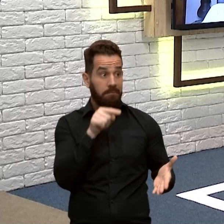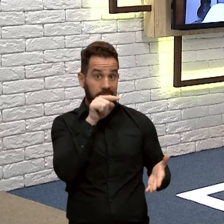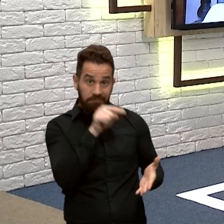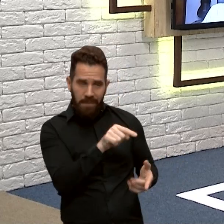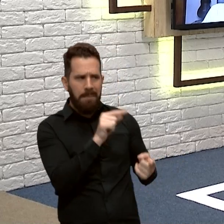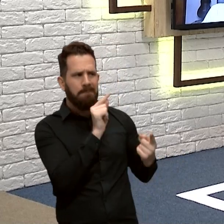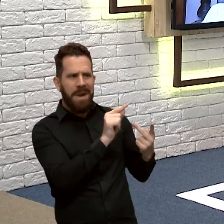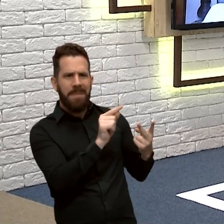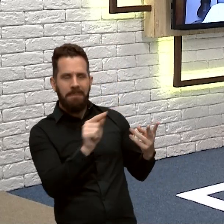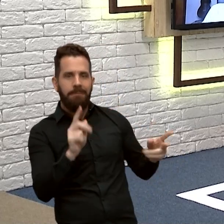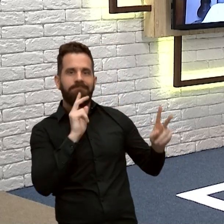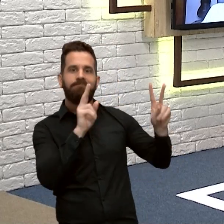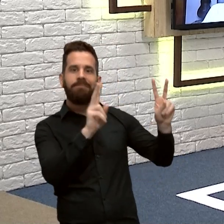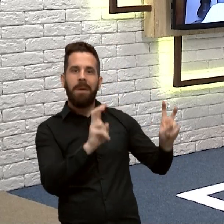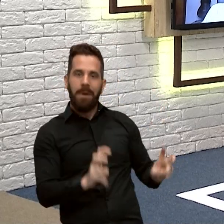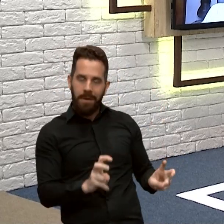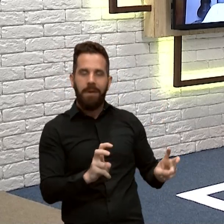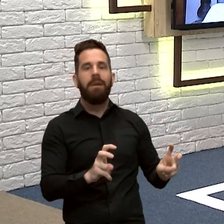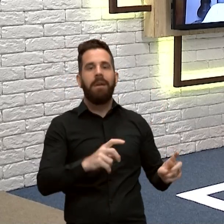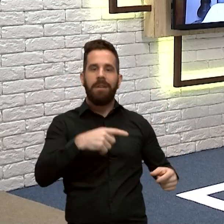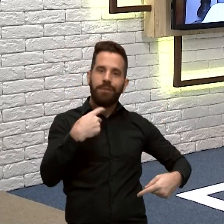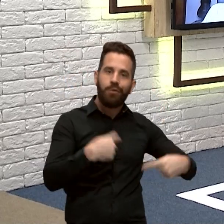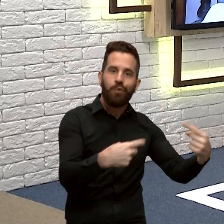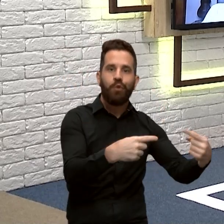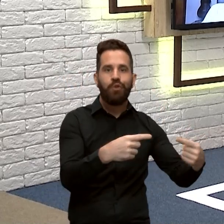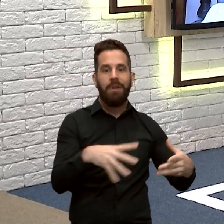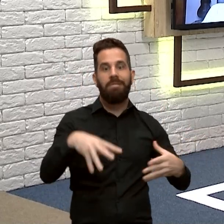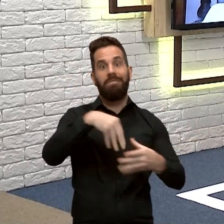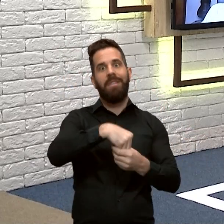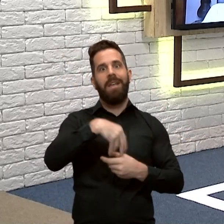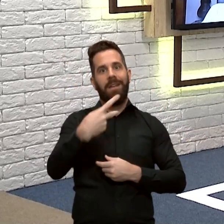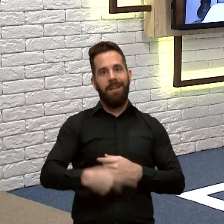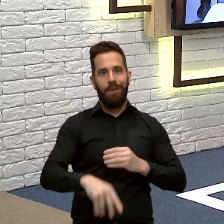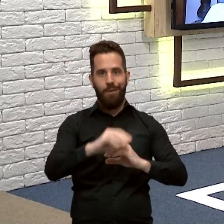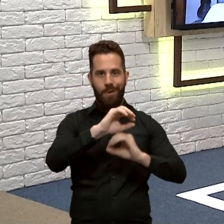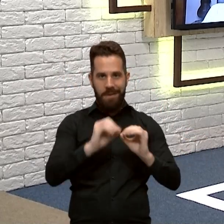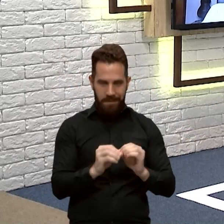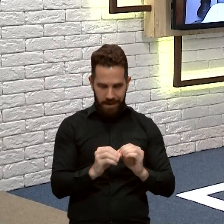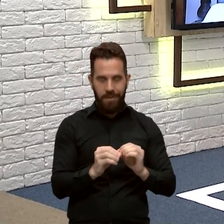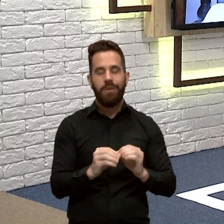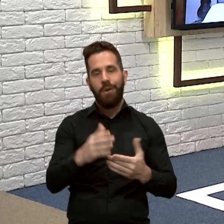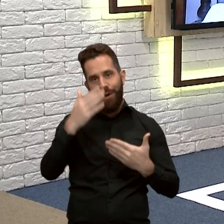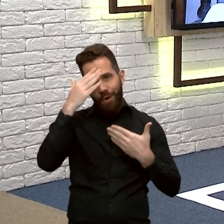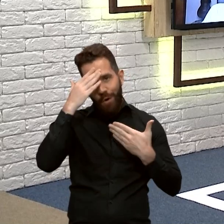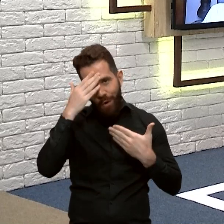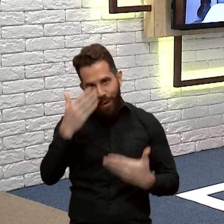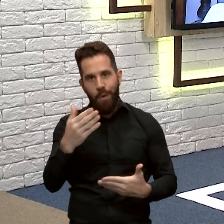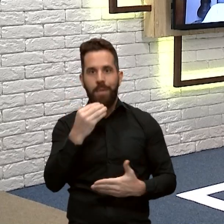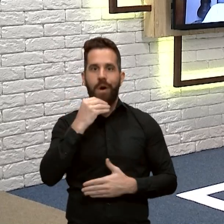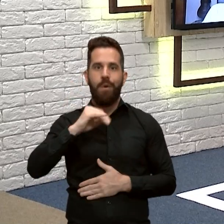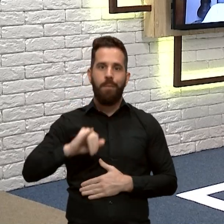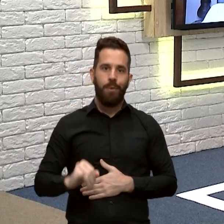solidária em destaque dentro da própria universidade. Muito obrigado pela oportunidade. Fico à disposição para qualquer